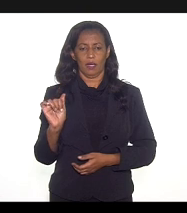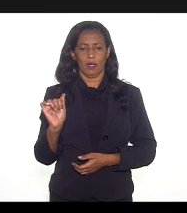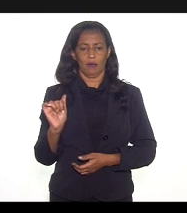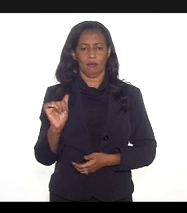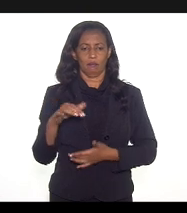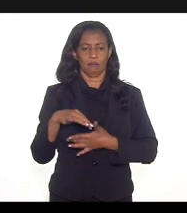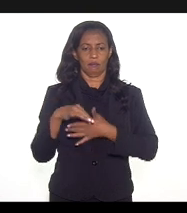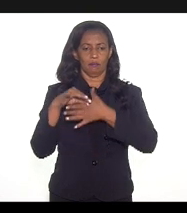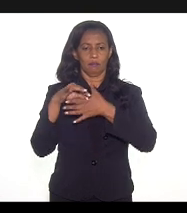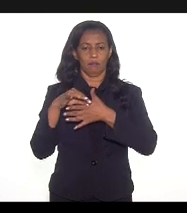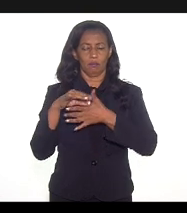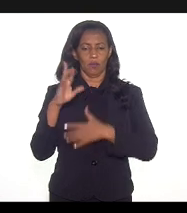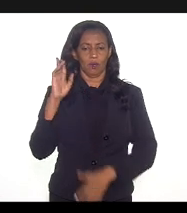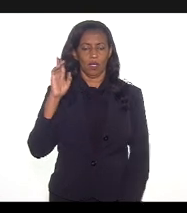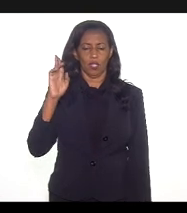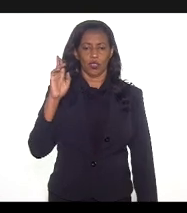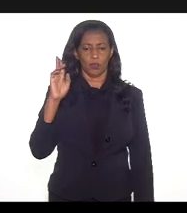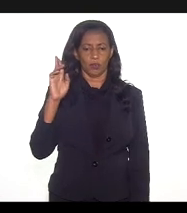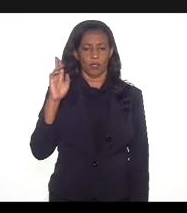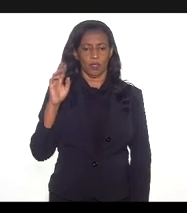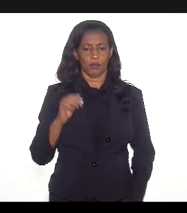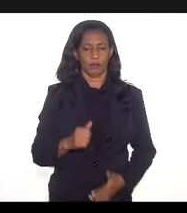responsáveis, familiares, dos estudantes.